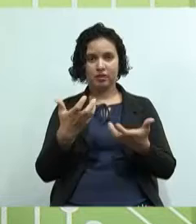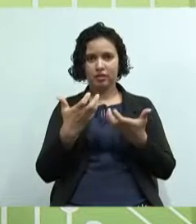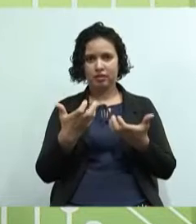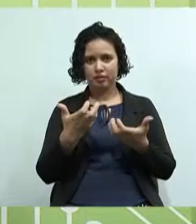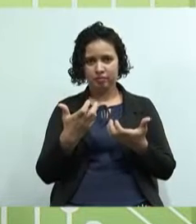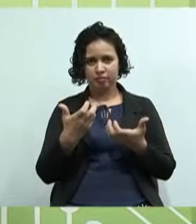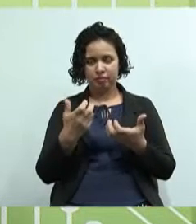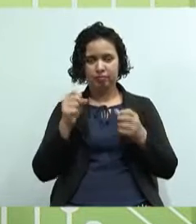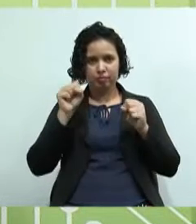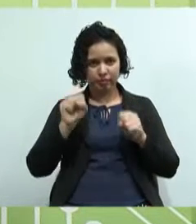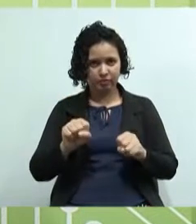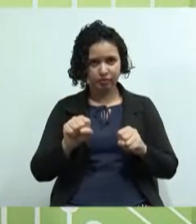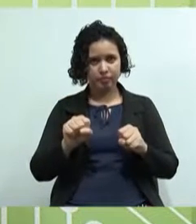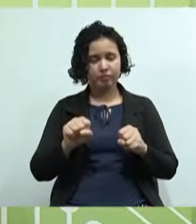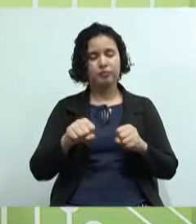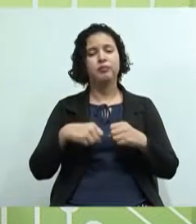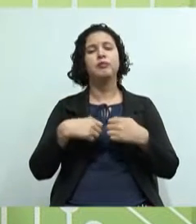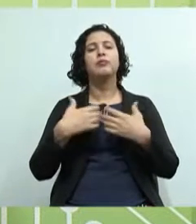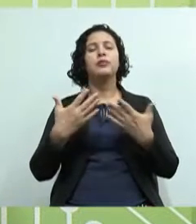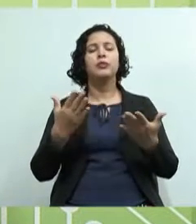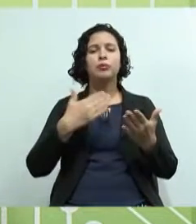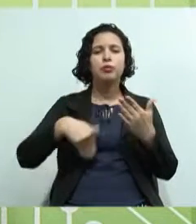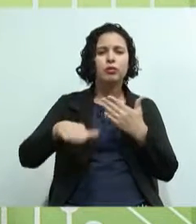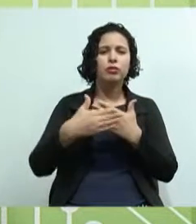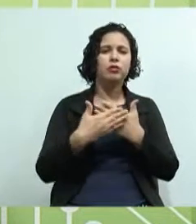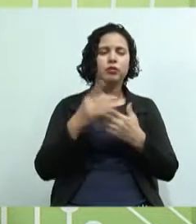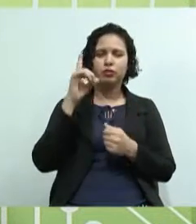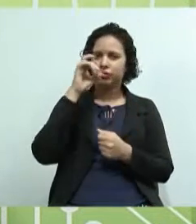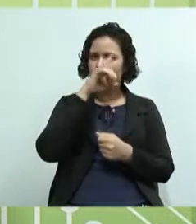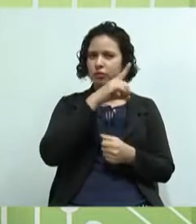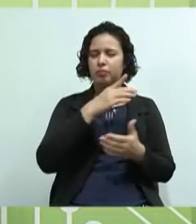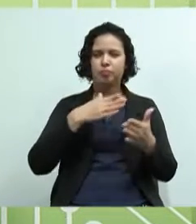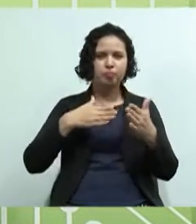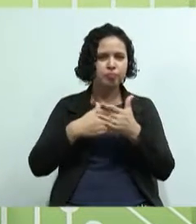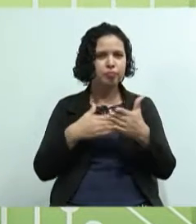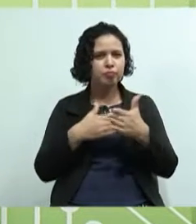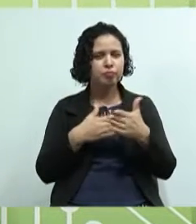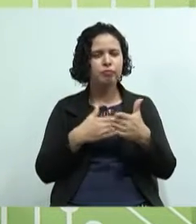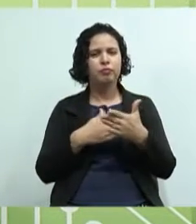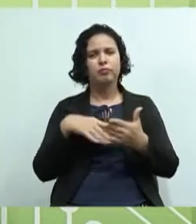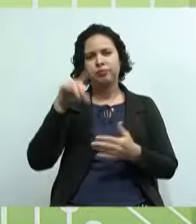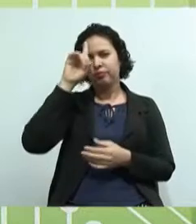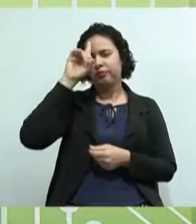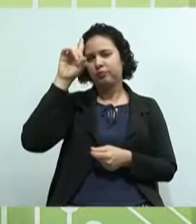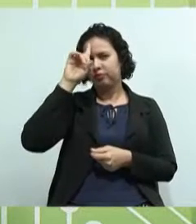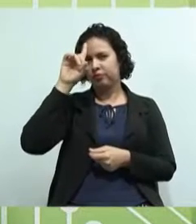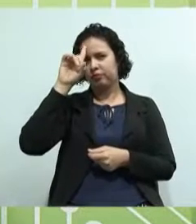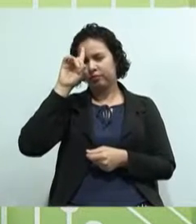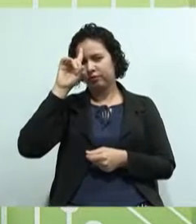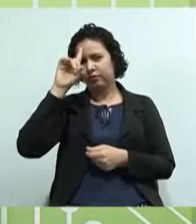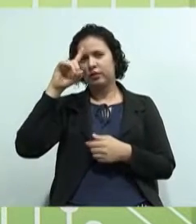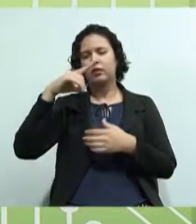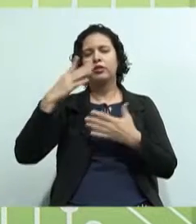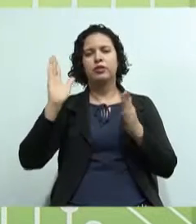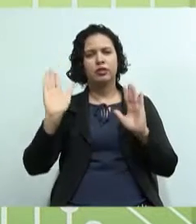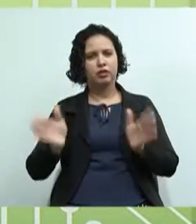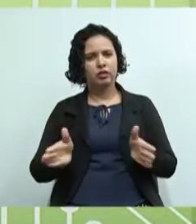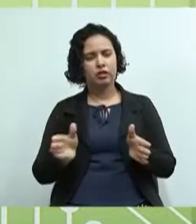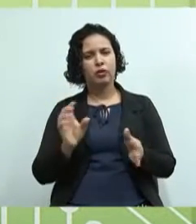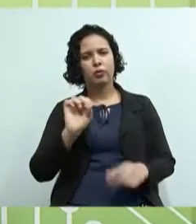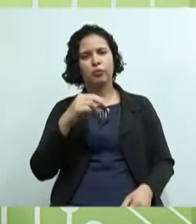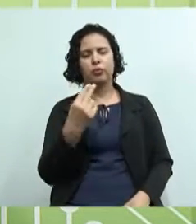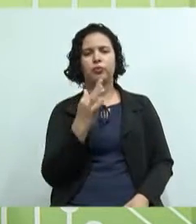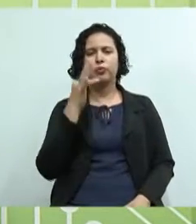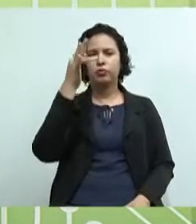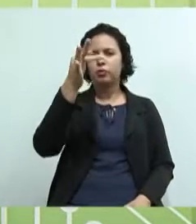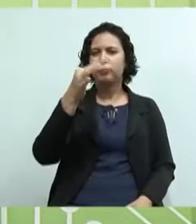E você pode, tá? Diante de todas as dificuldades que você tem no dia a dia, que você já teve, que você já passou, ou que ainda